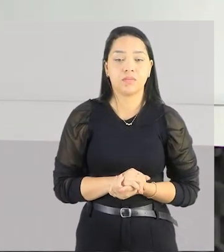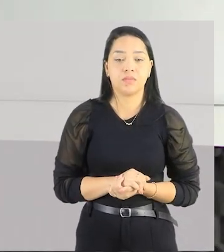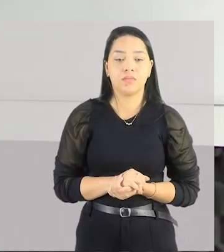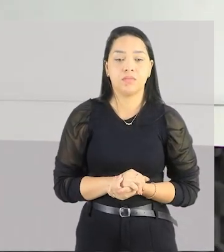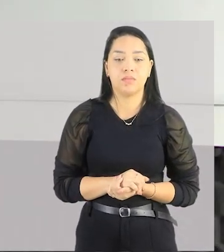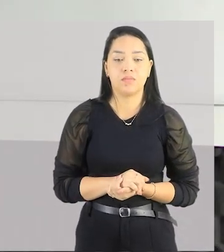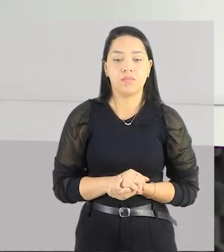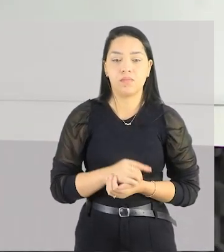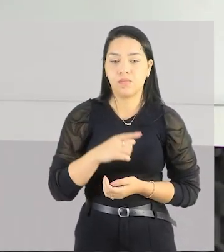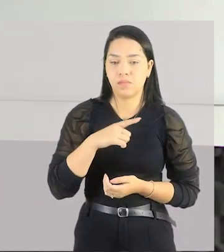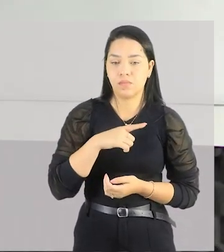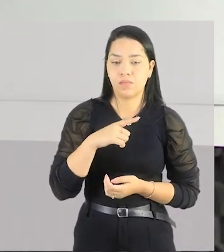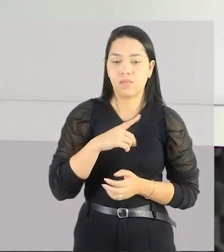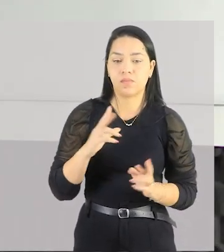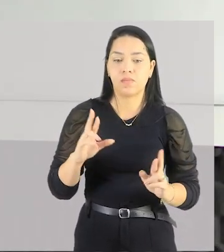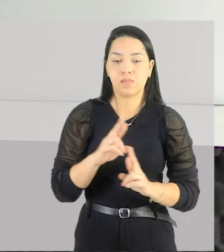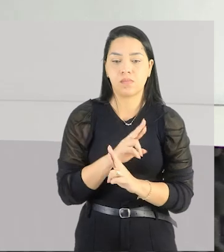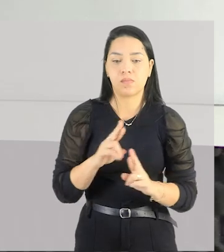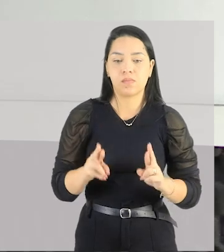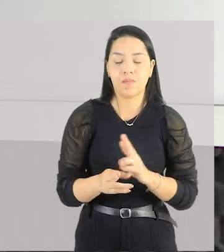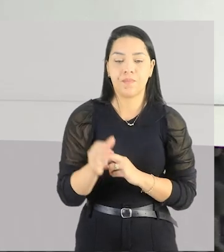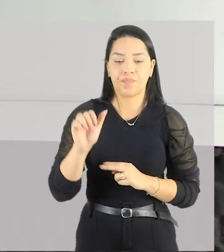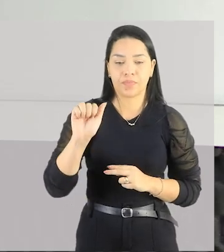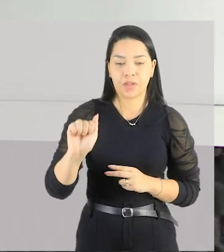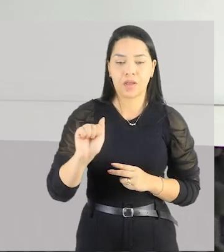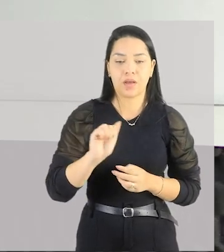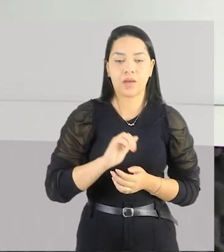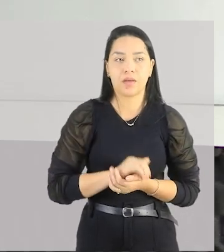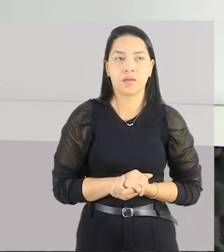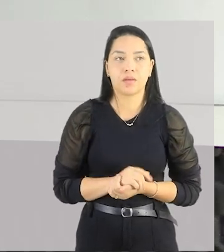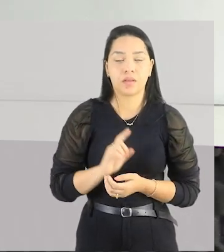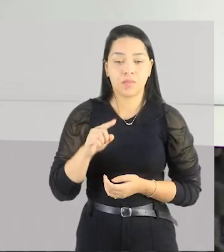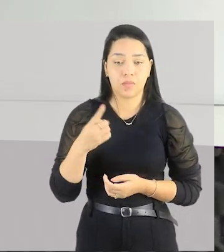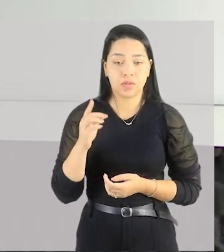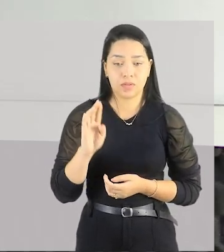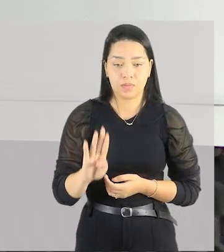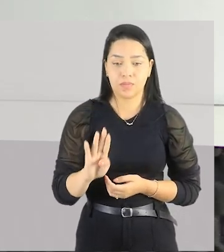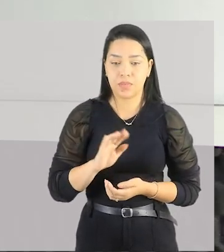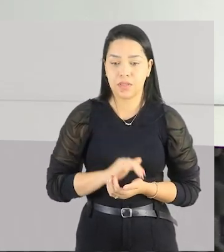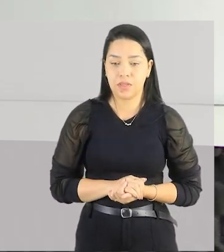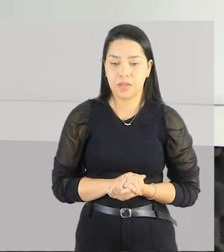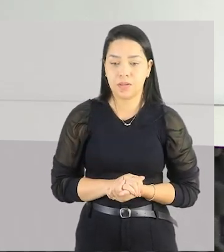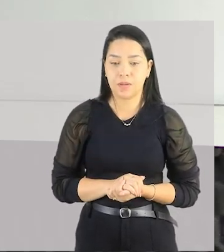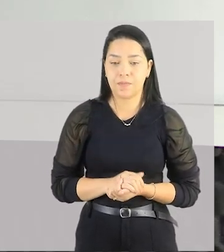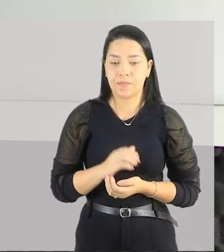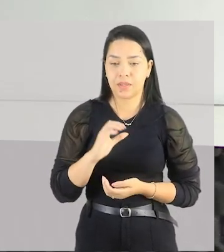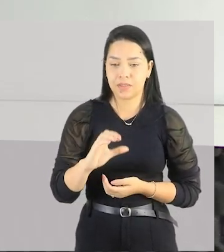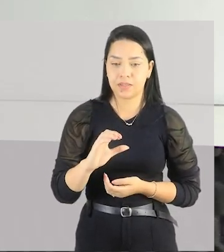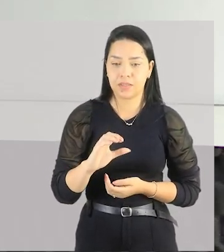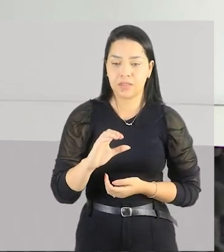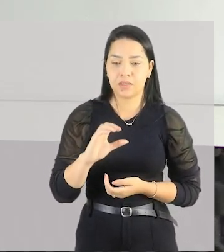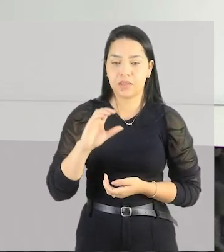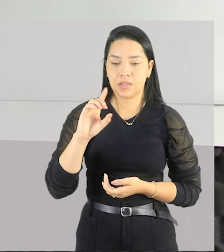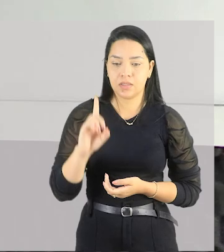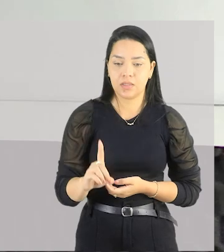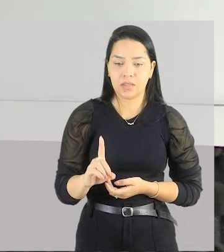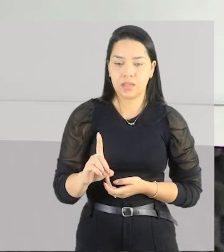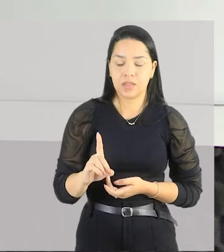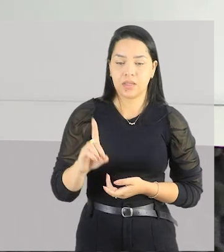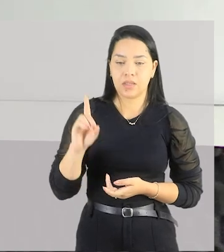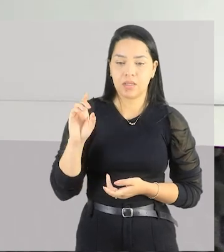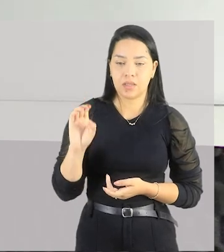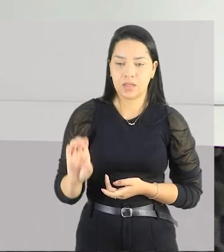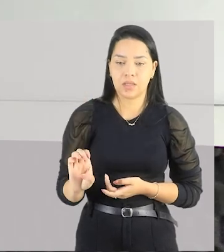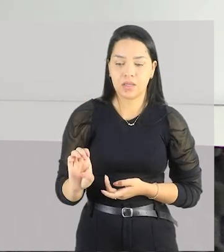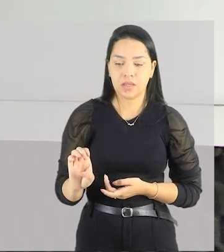Bem, aqui eu tenho com relação ao A, depois B, C,